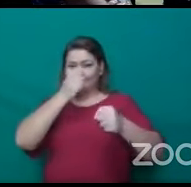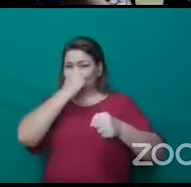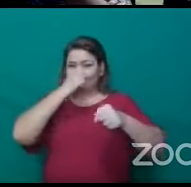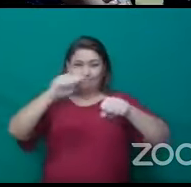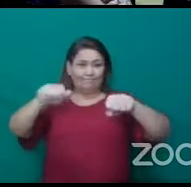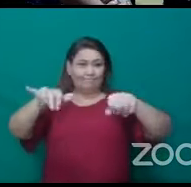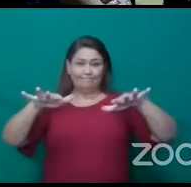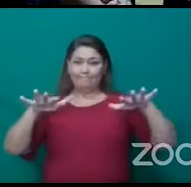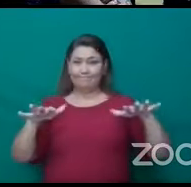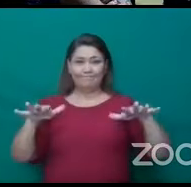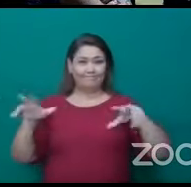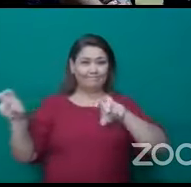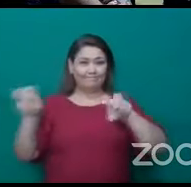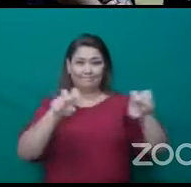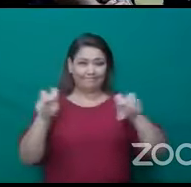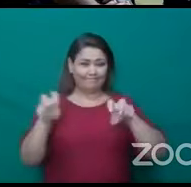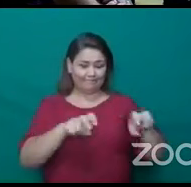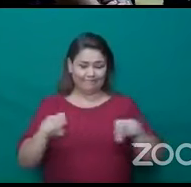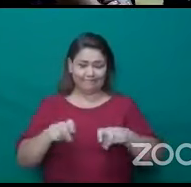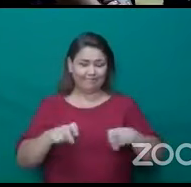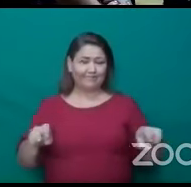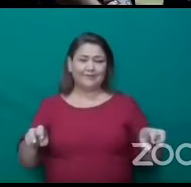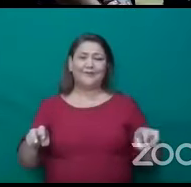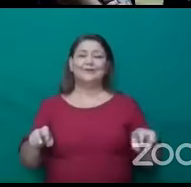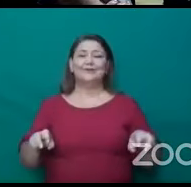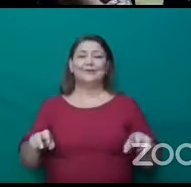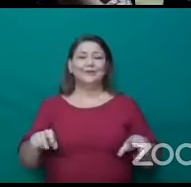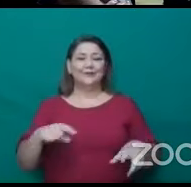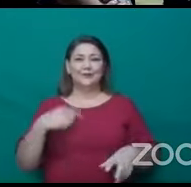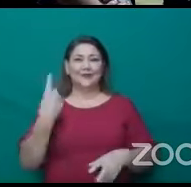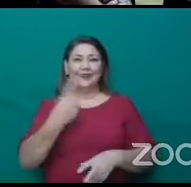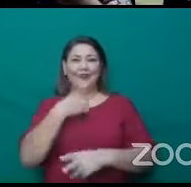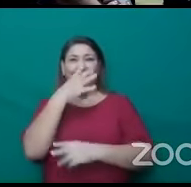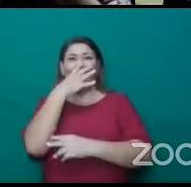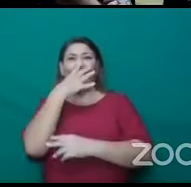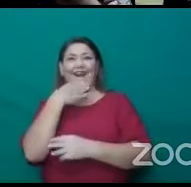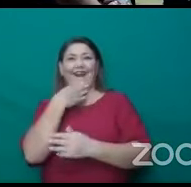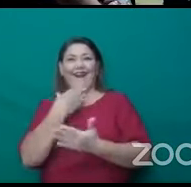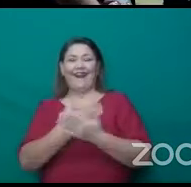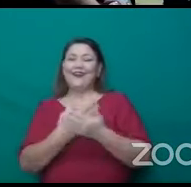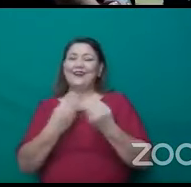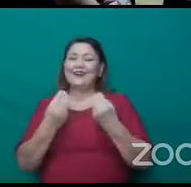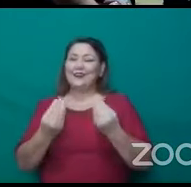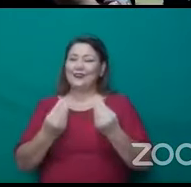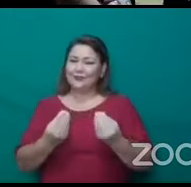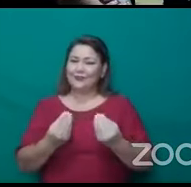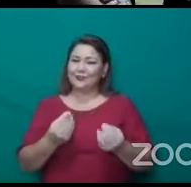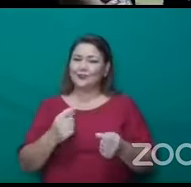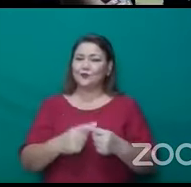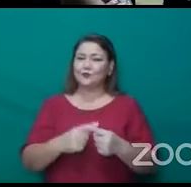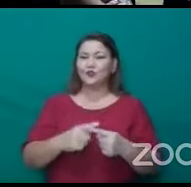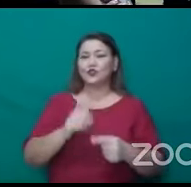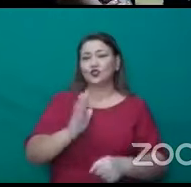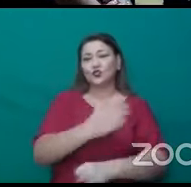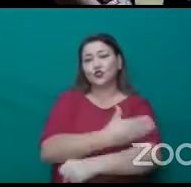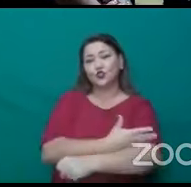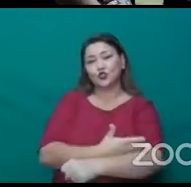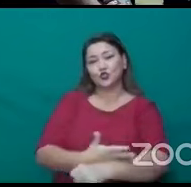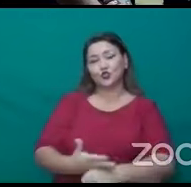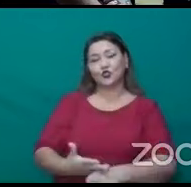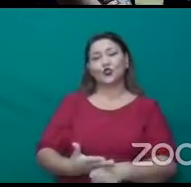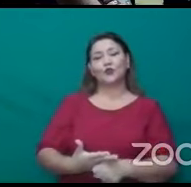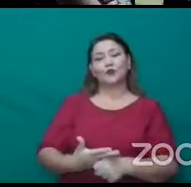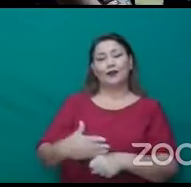tinha lugar mais para a galera sentar, sabe? E a gente ficou, tipo, como assim? Porque a gente estava muito acostumado, uma coisa que estava até